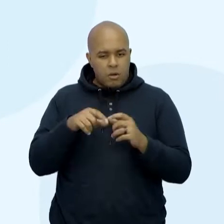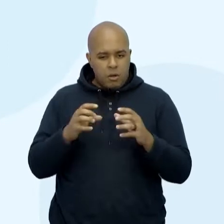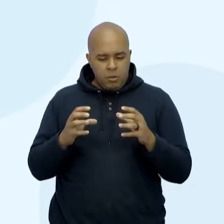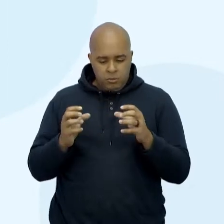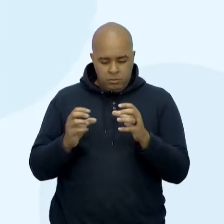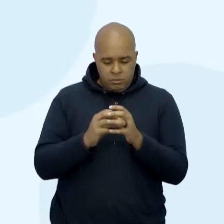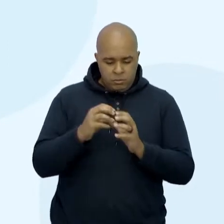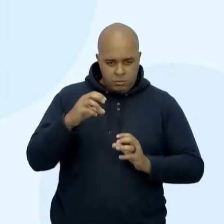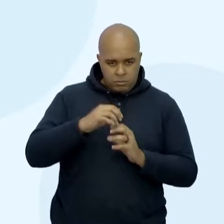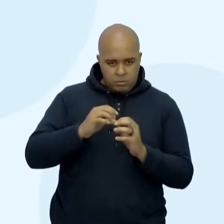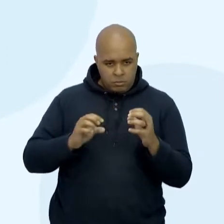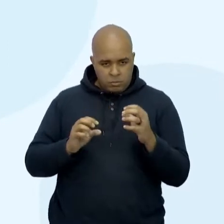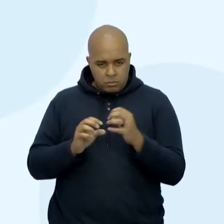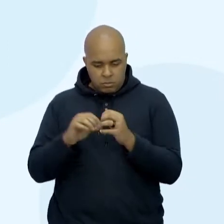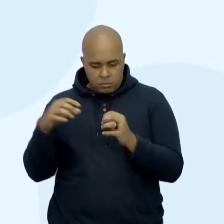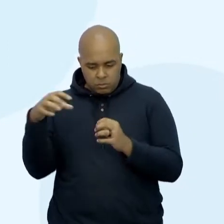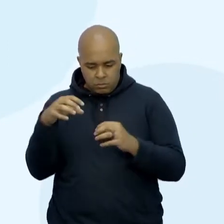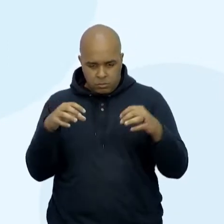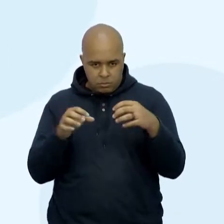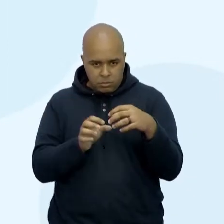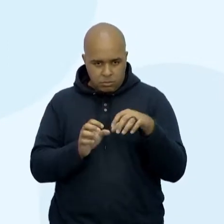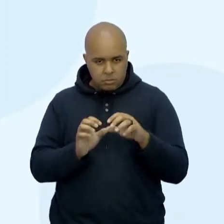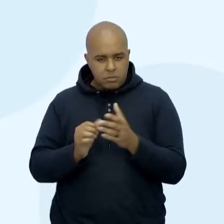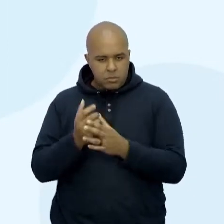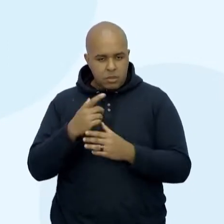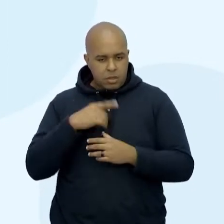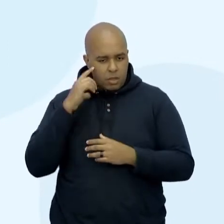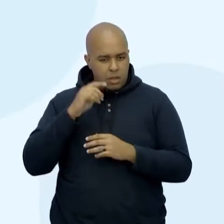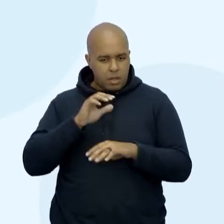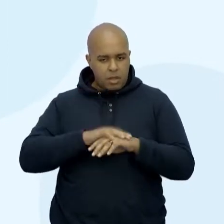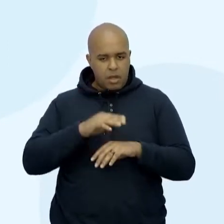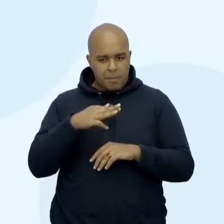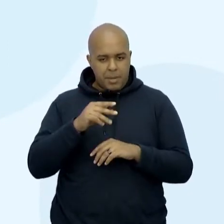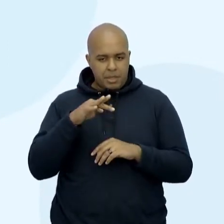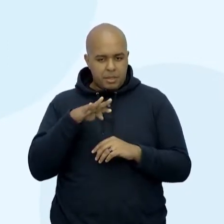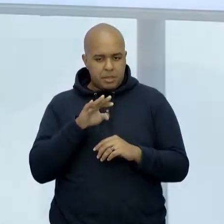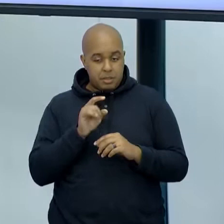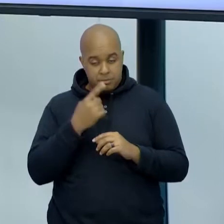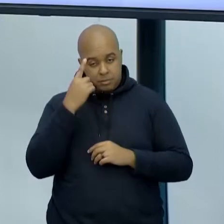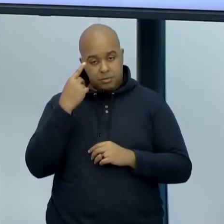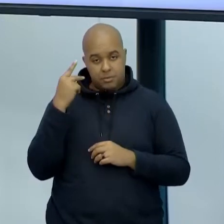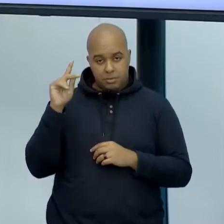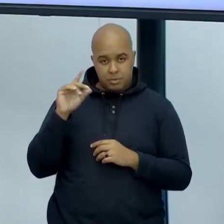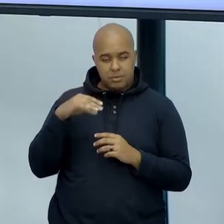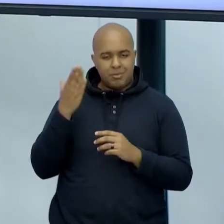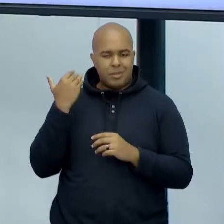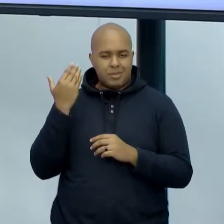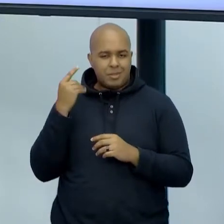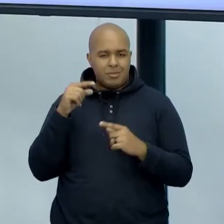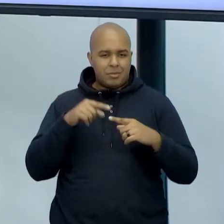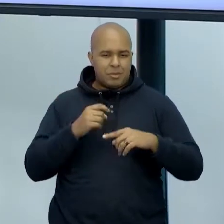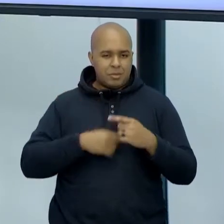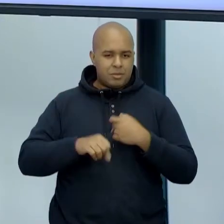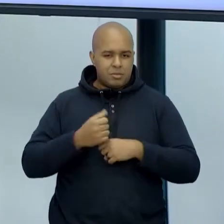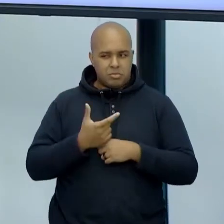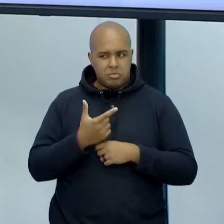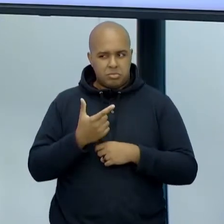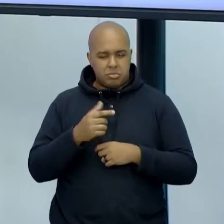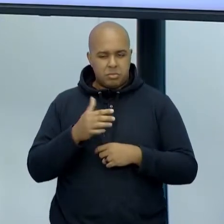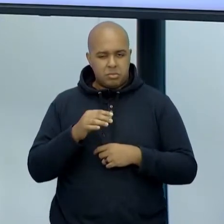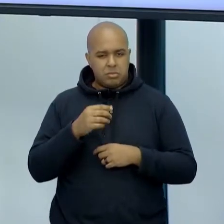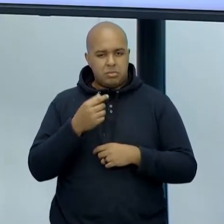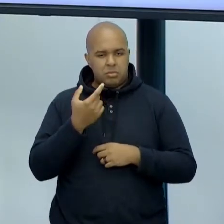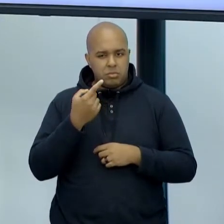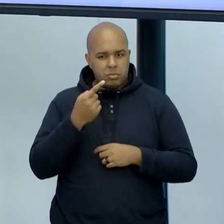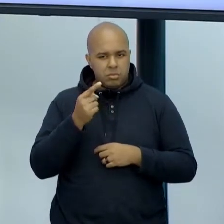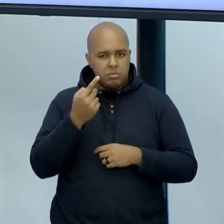se juntam, grudam umas com as outras, a gente tem a matéria. Esse foi o pensamento dele no passado, aí 2000 e poucos anos